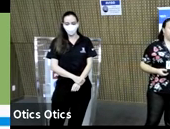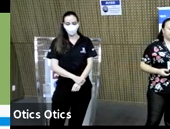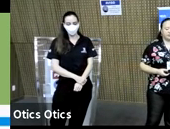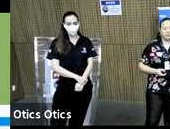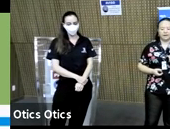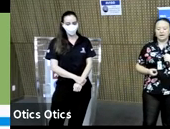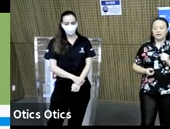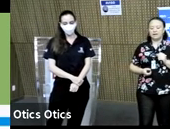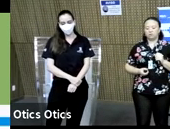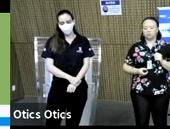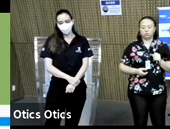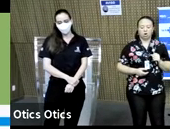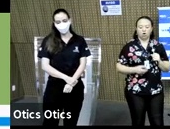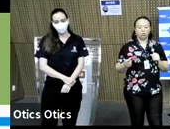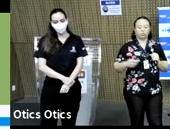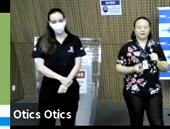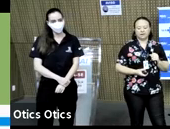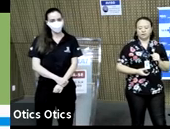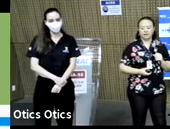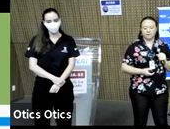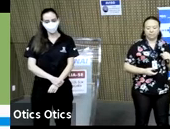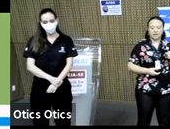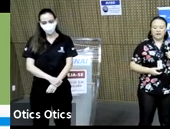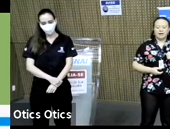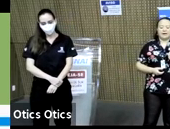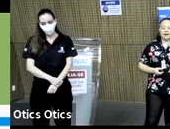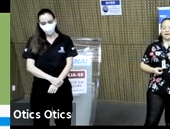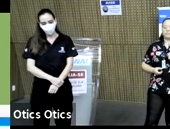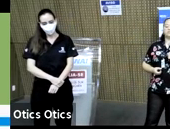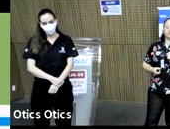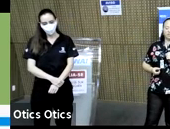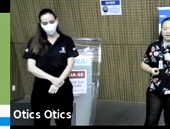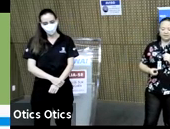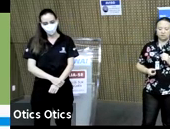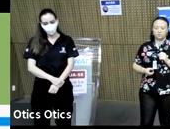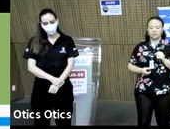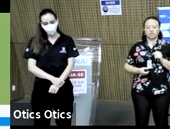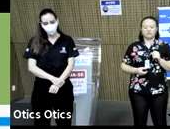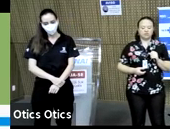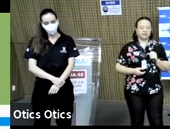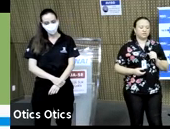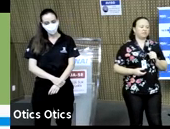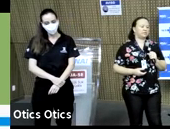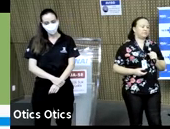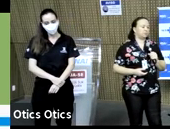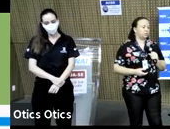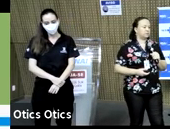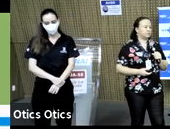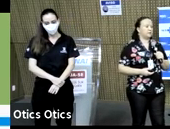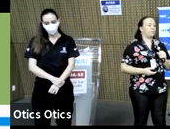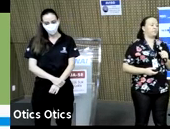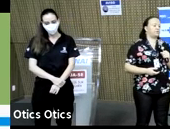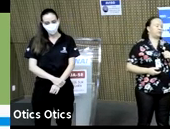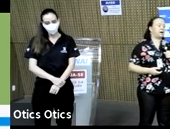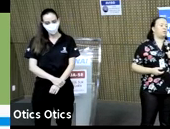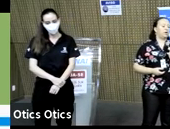médico conhecer também, não só uma categoria. Os agentes realizam a busca ativa das gestantes faltosas,